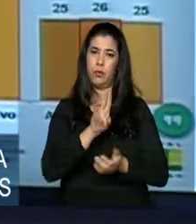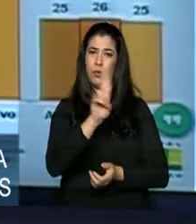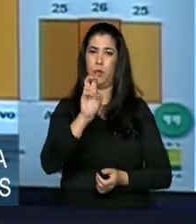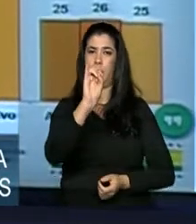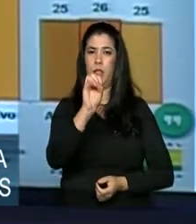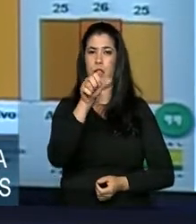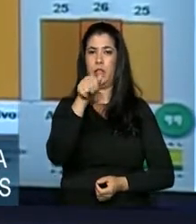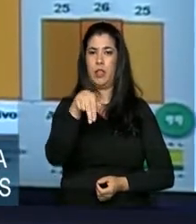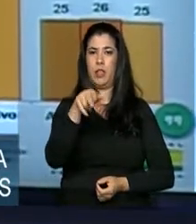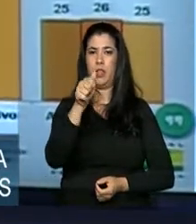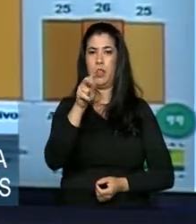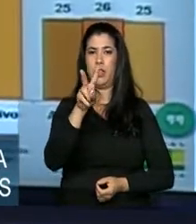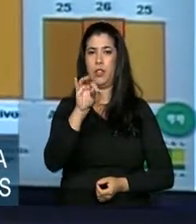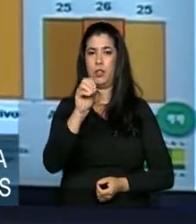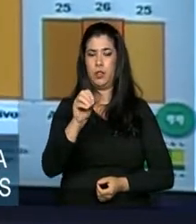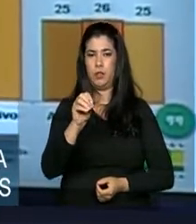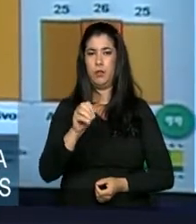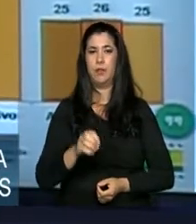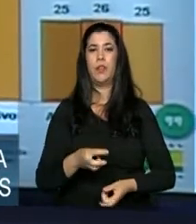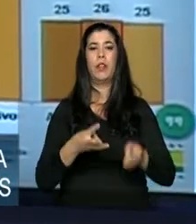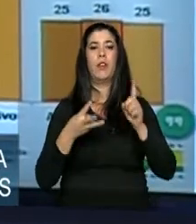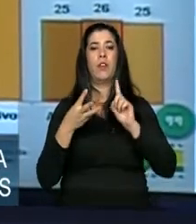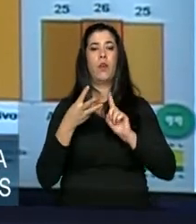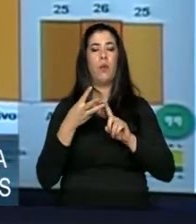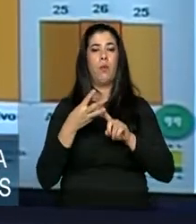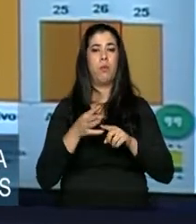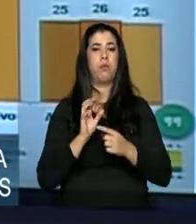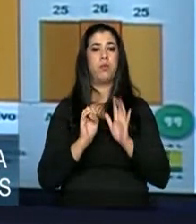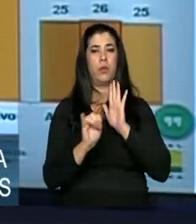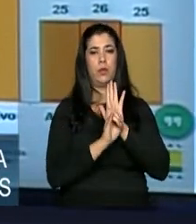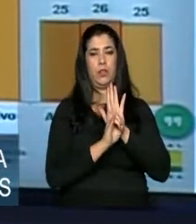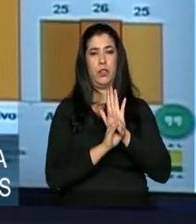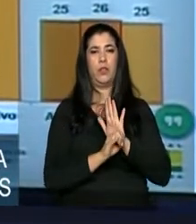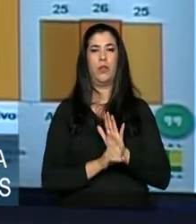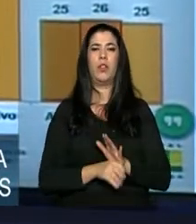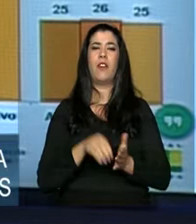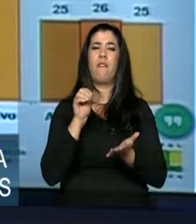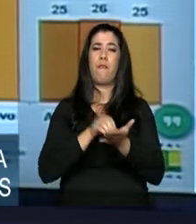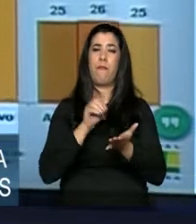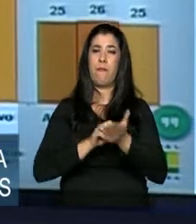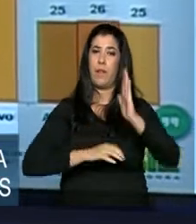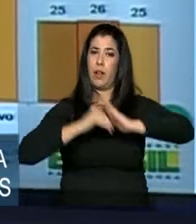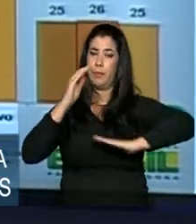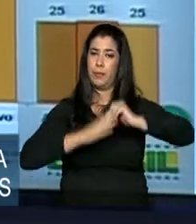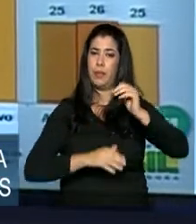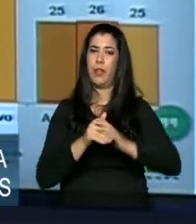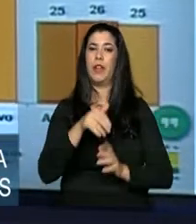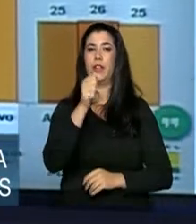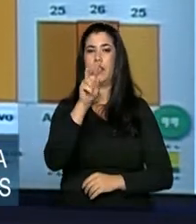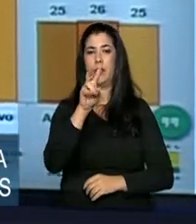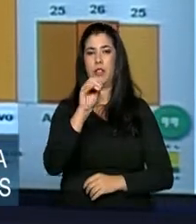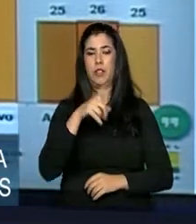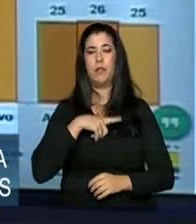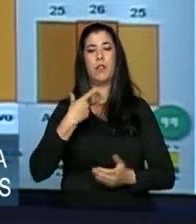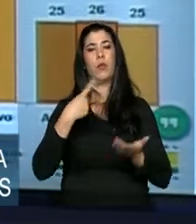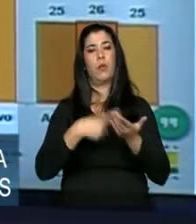outro indicador que nós chamamos de insuficientemente ativo. Esse, inclusive, estabelecemos no nosso compromisso